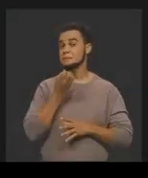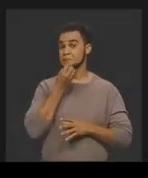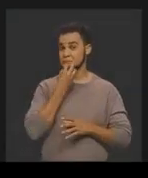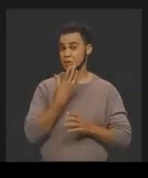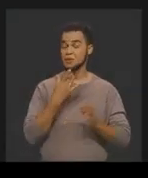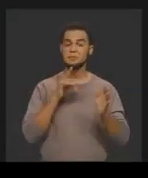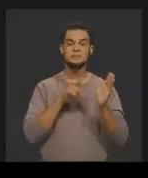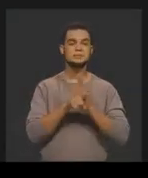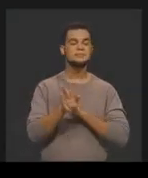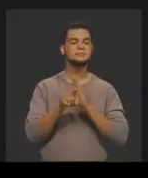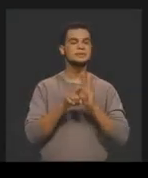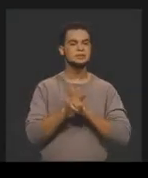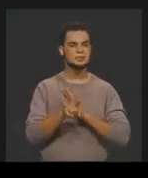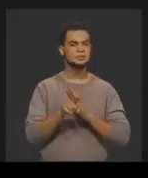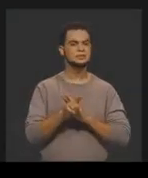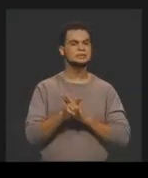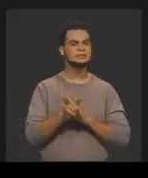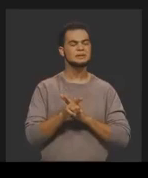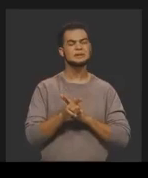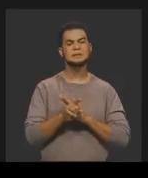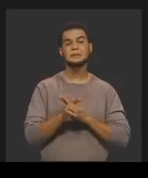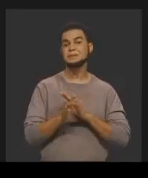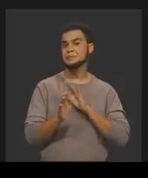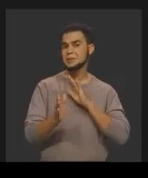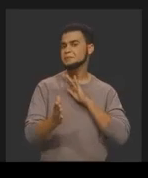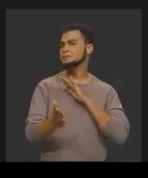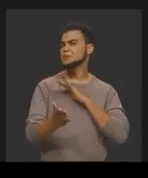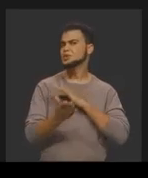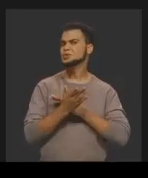ajudar na